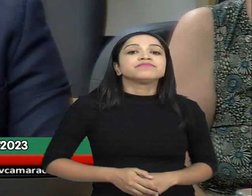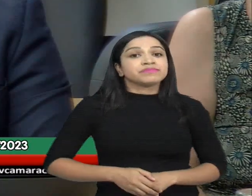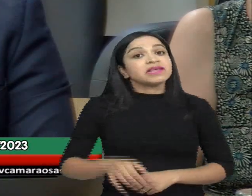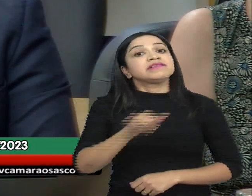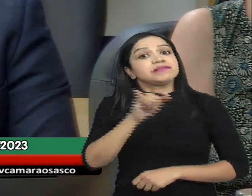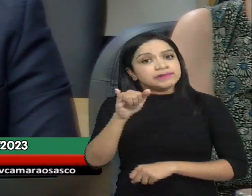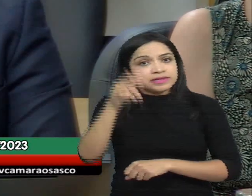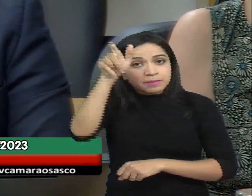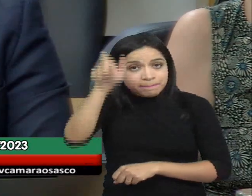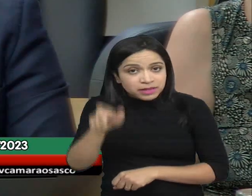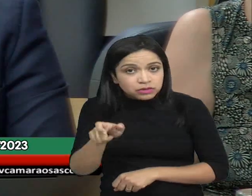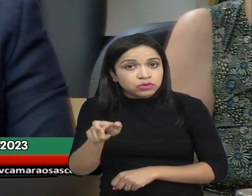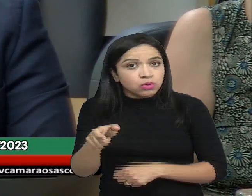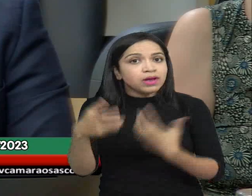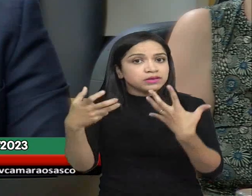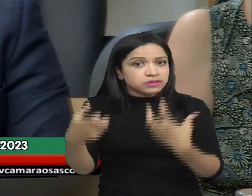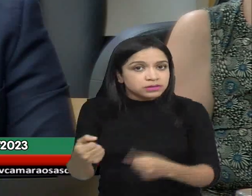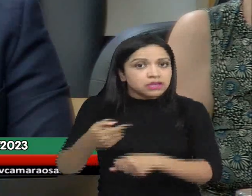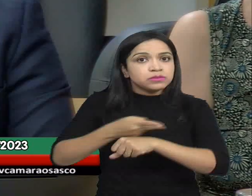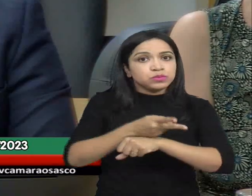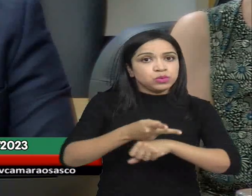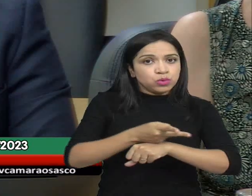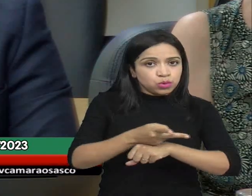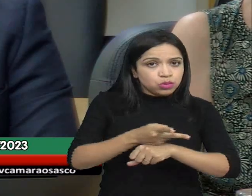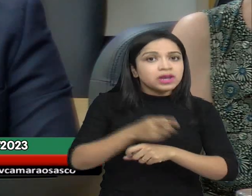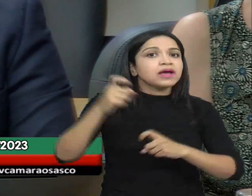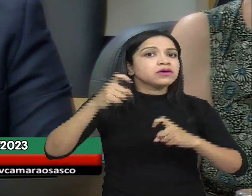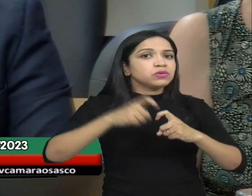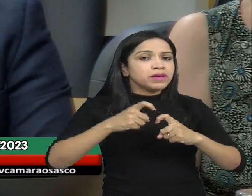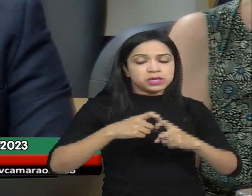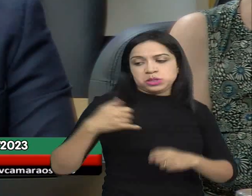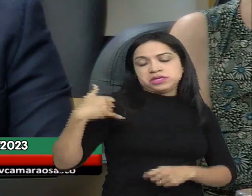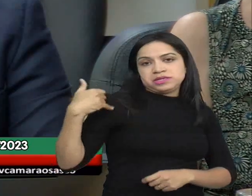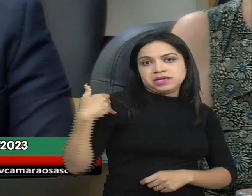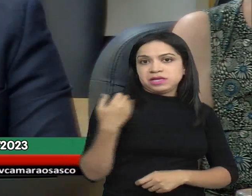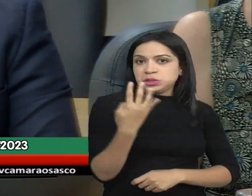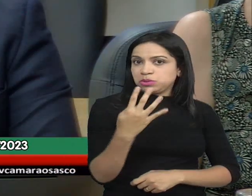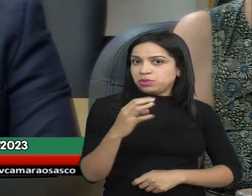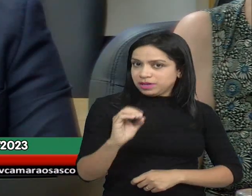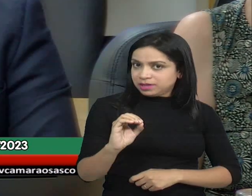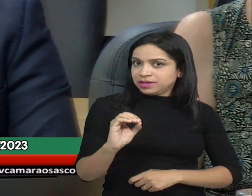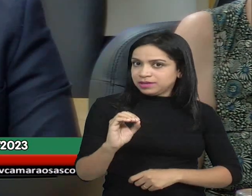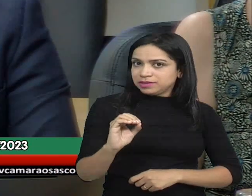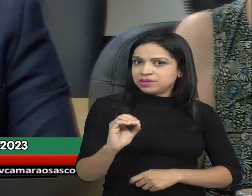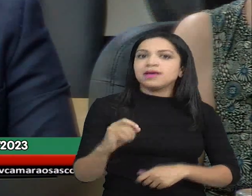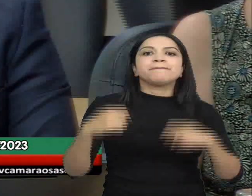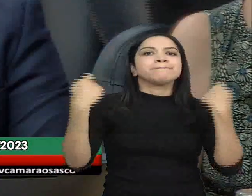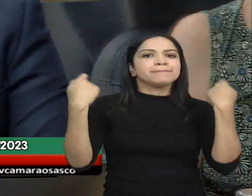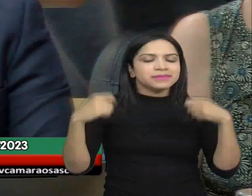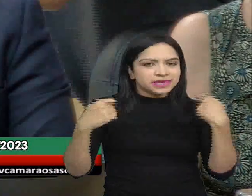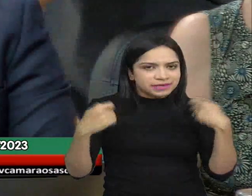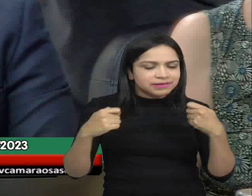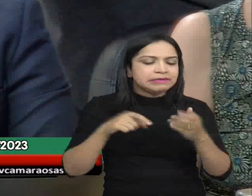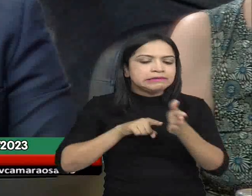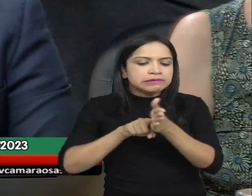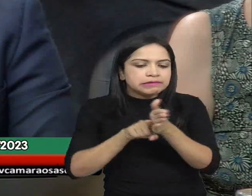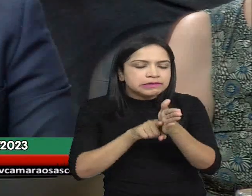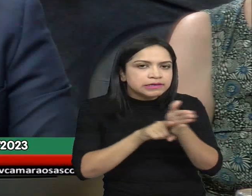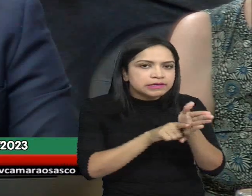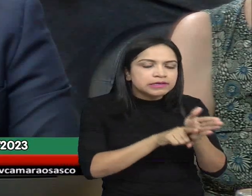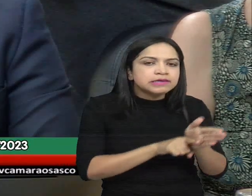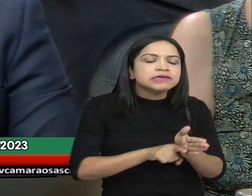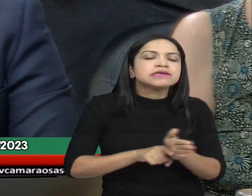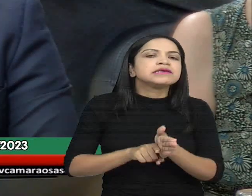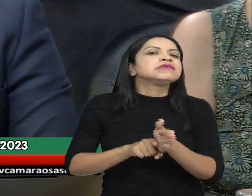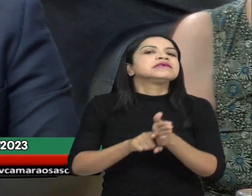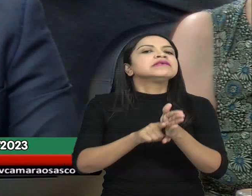a pessoa, a partir dos 40 anos, ela deve fazer um teste ergométrico. O que é um teste ergométrico? É um teste para